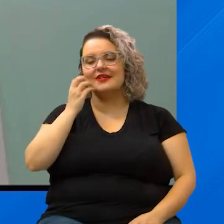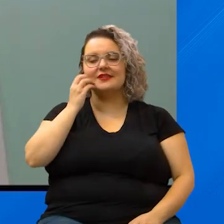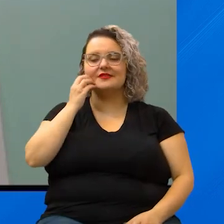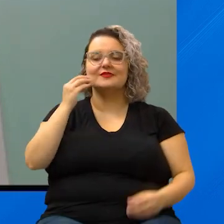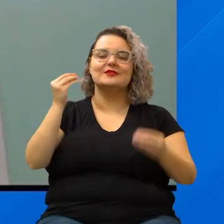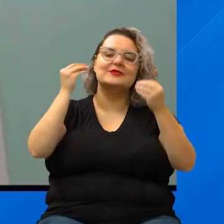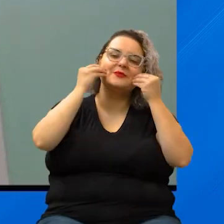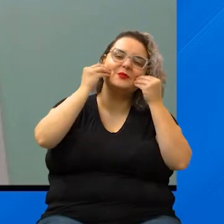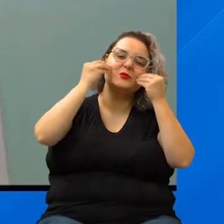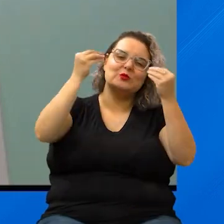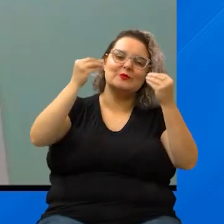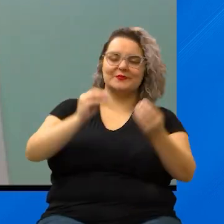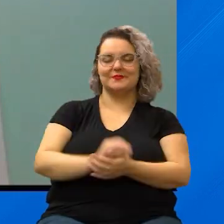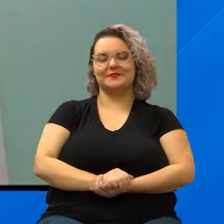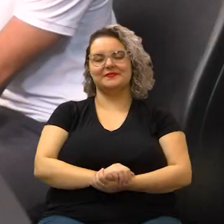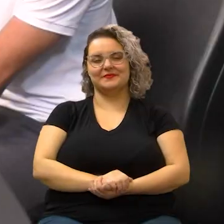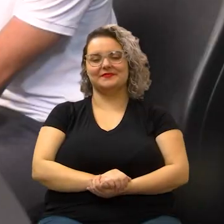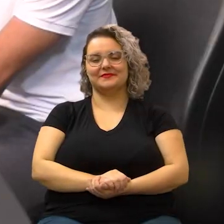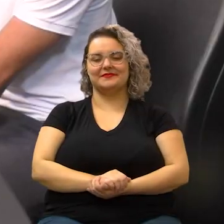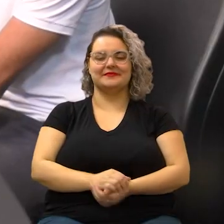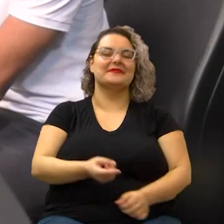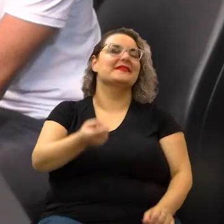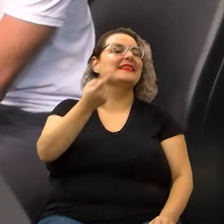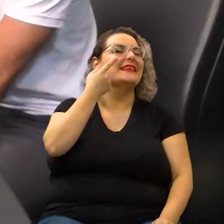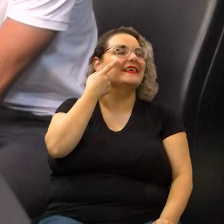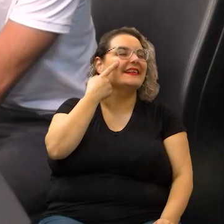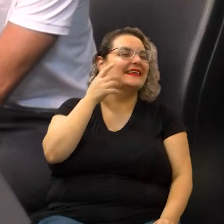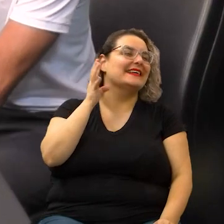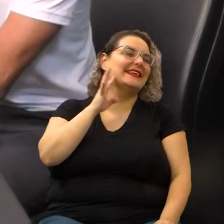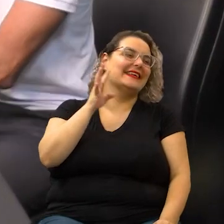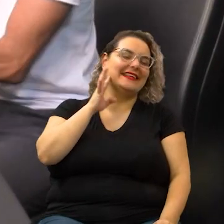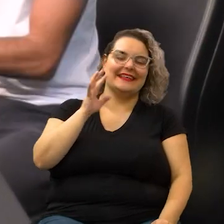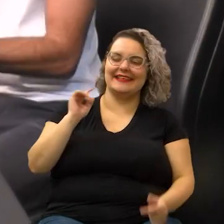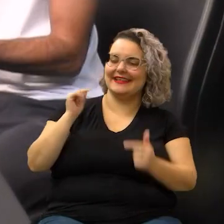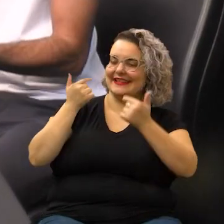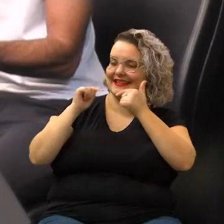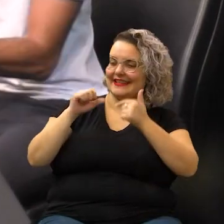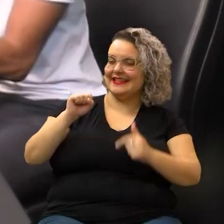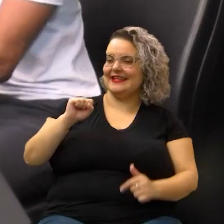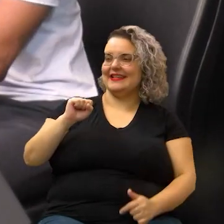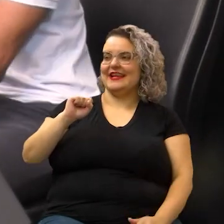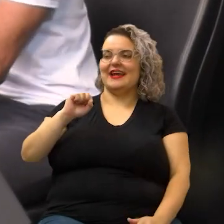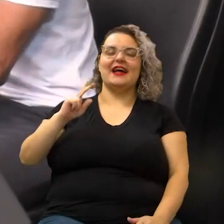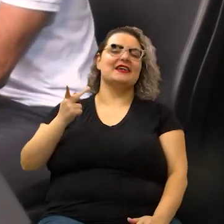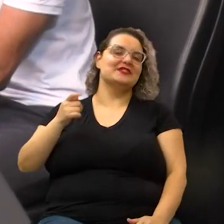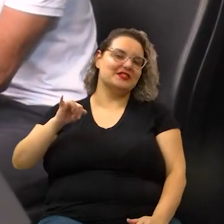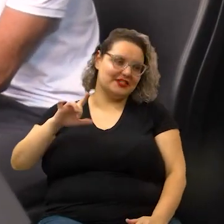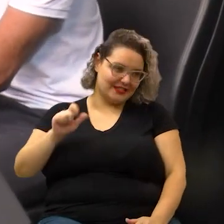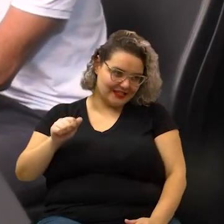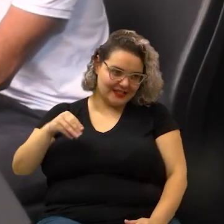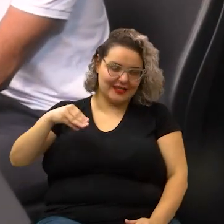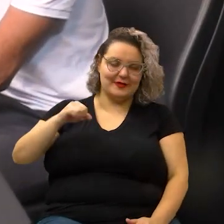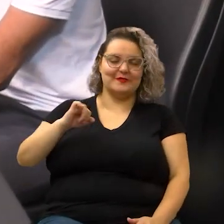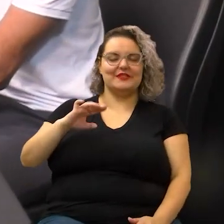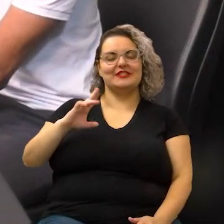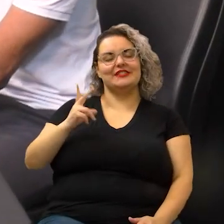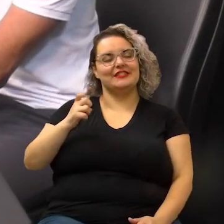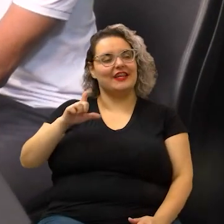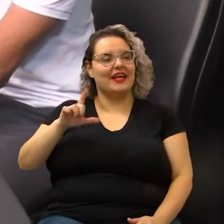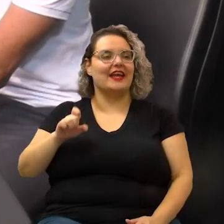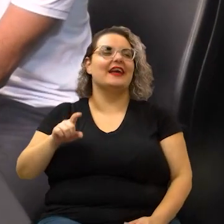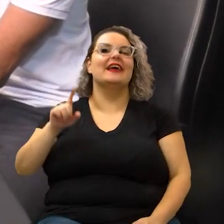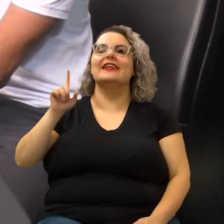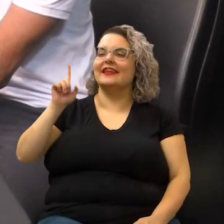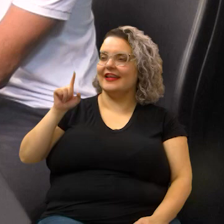amamos, Igor, e um grande beijo. Olha aí, a Sheila Michele, né? E